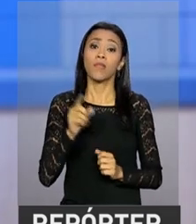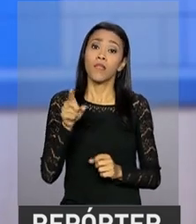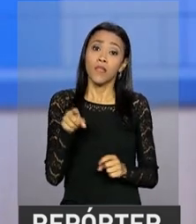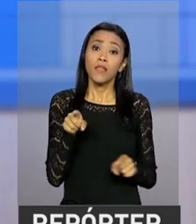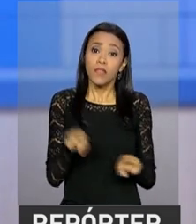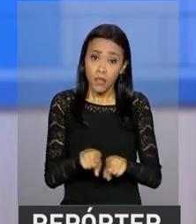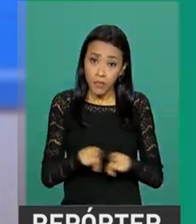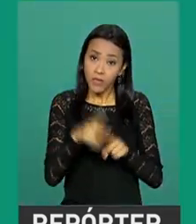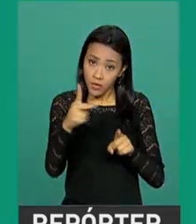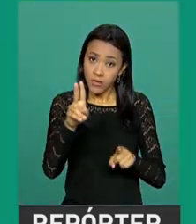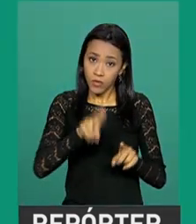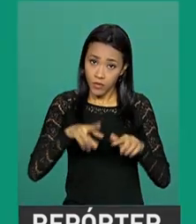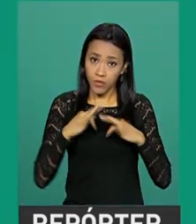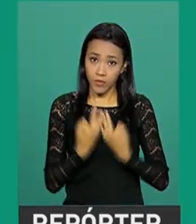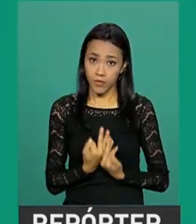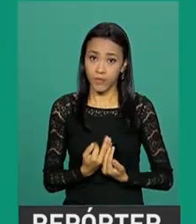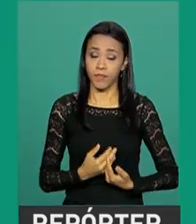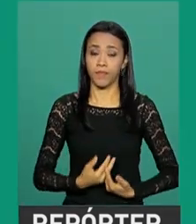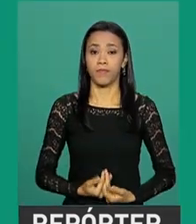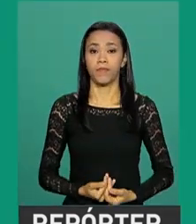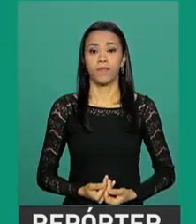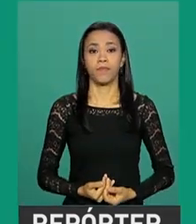próprio e a sua família